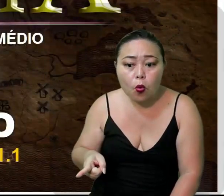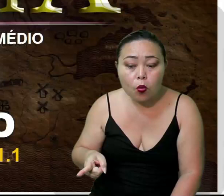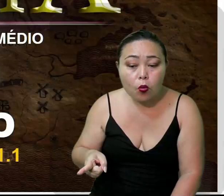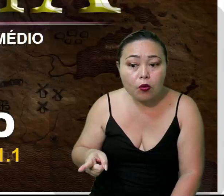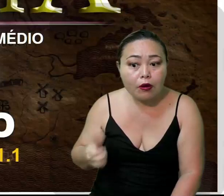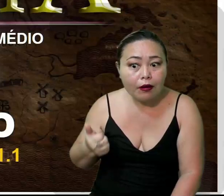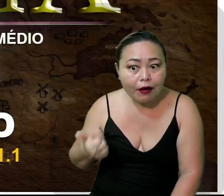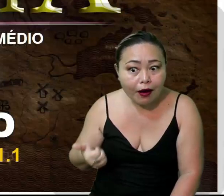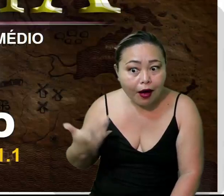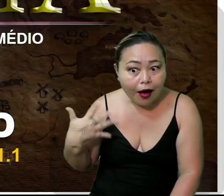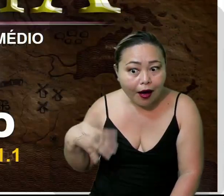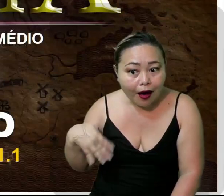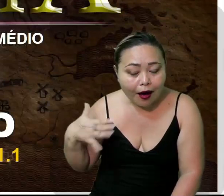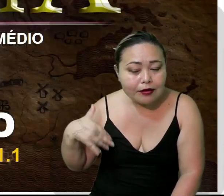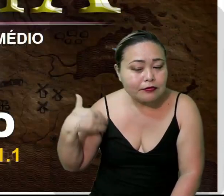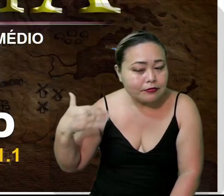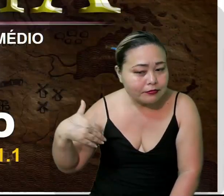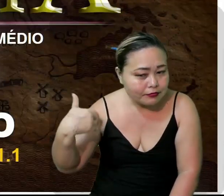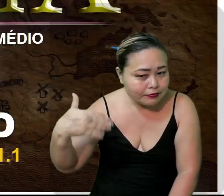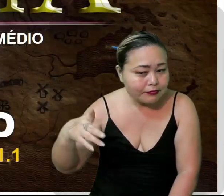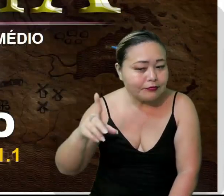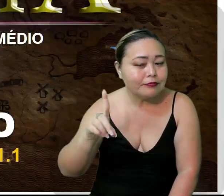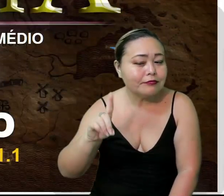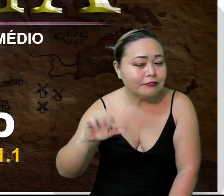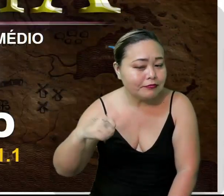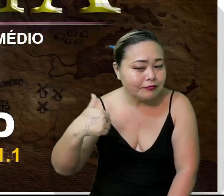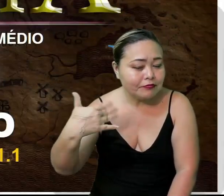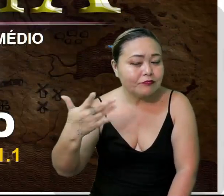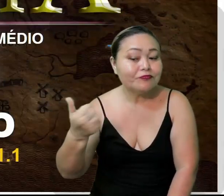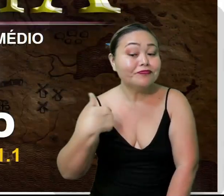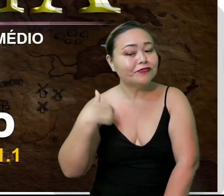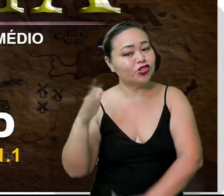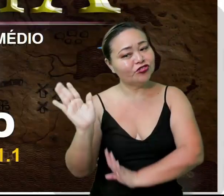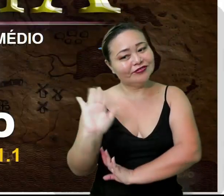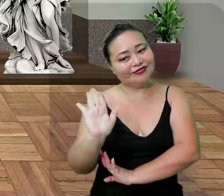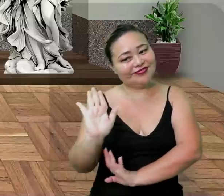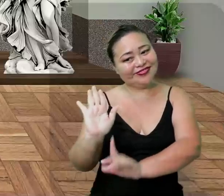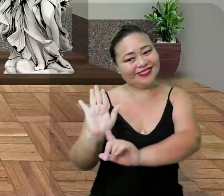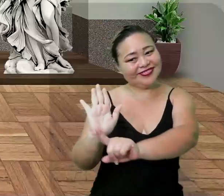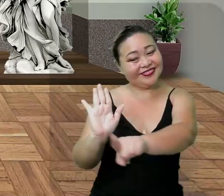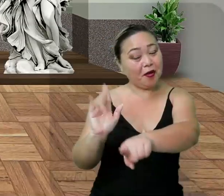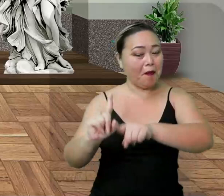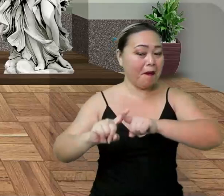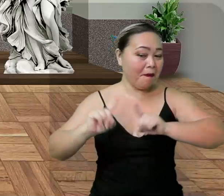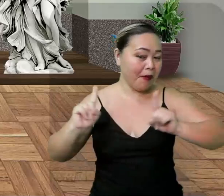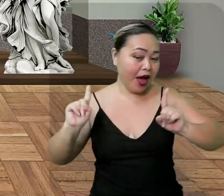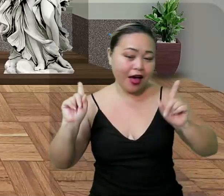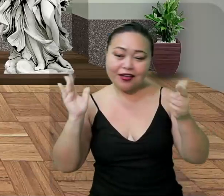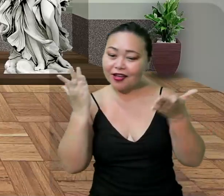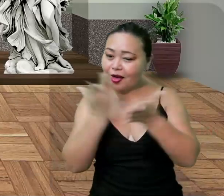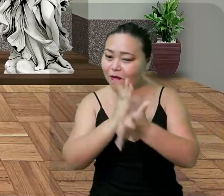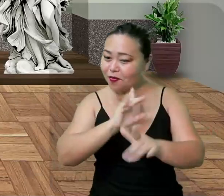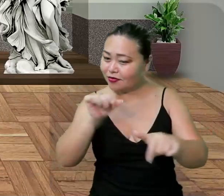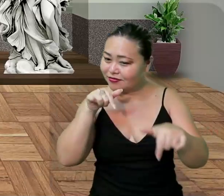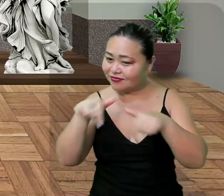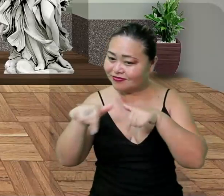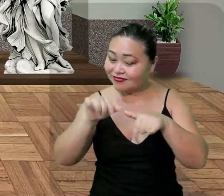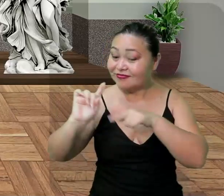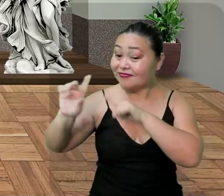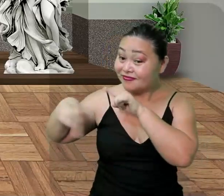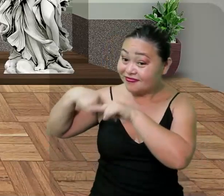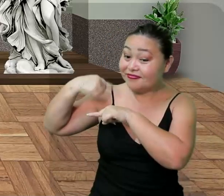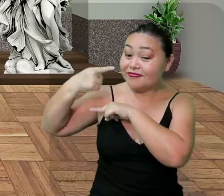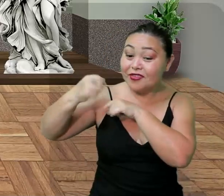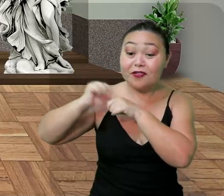passando, hein? Daqui a alguns dias estamos dando tchau para vocês. Mas não acabou o serviço, né? Porque vem aí